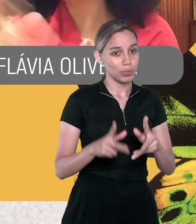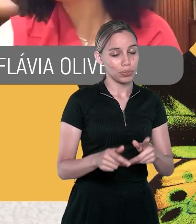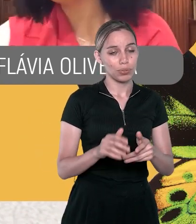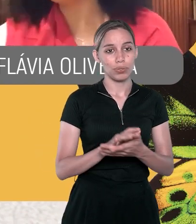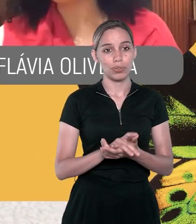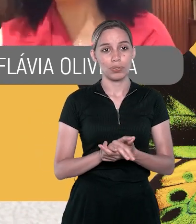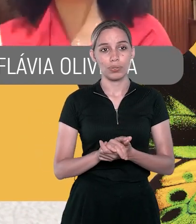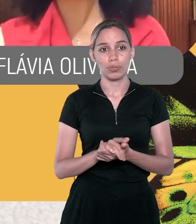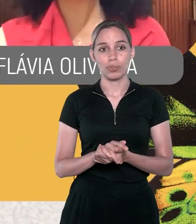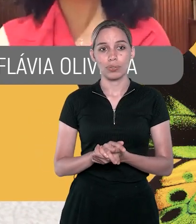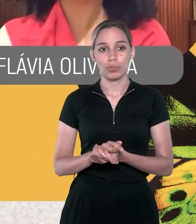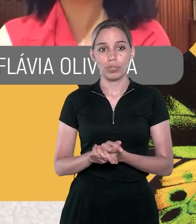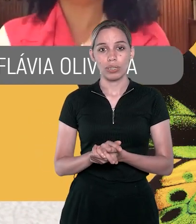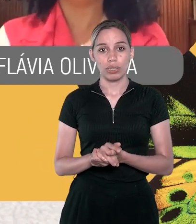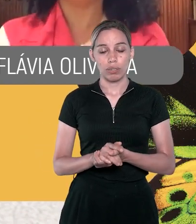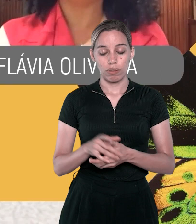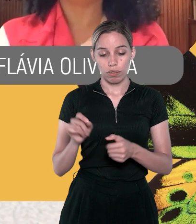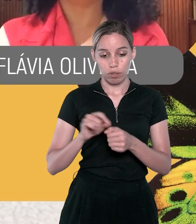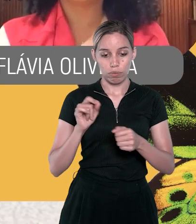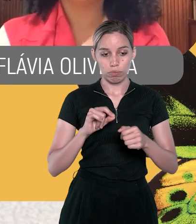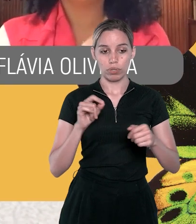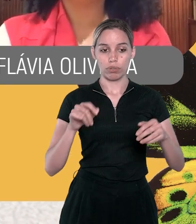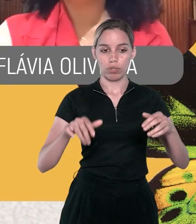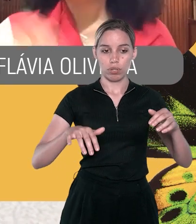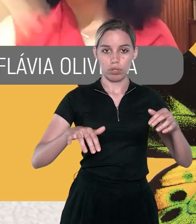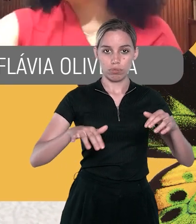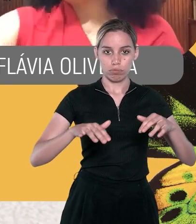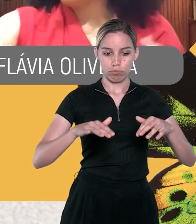no samba e em todo o resto.